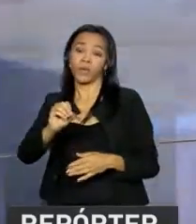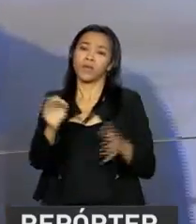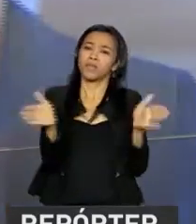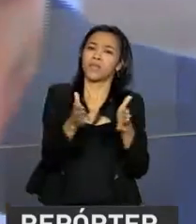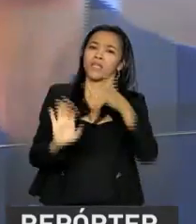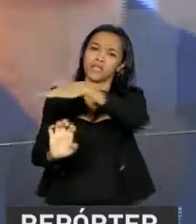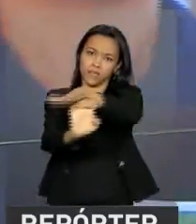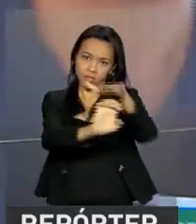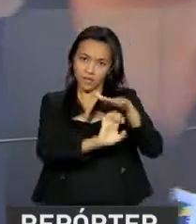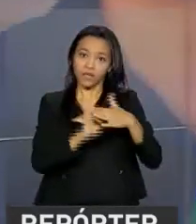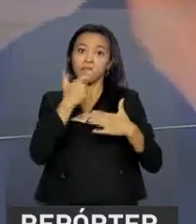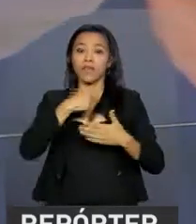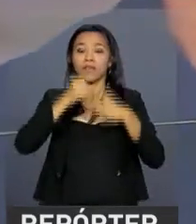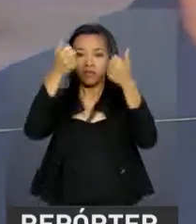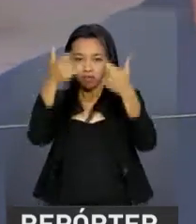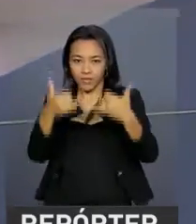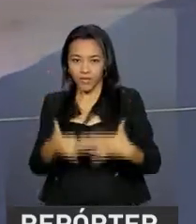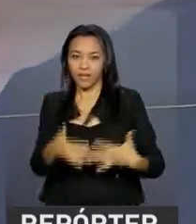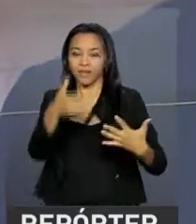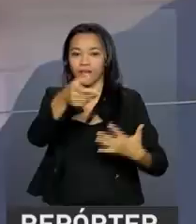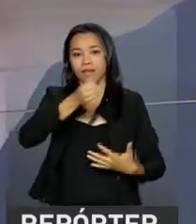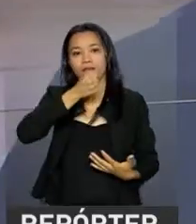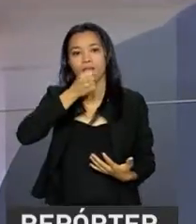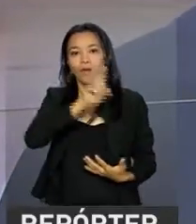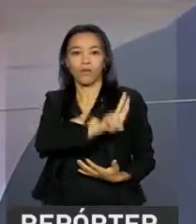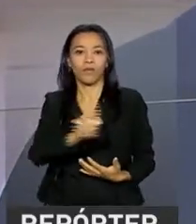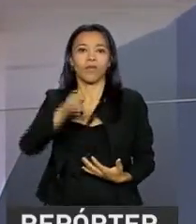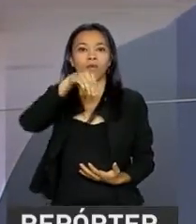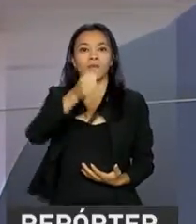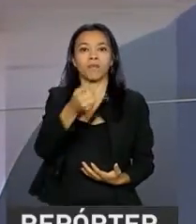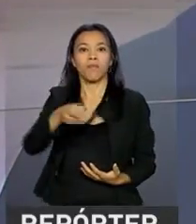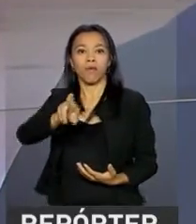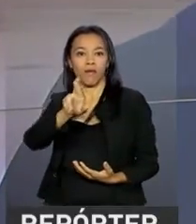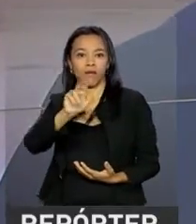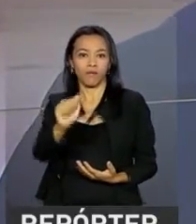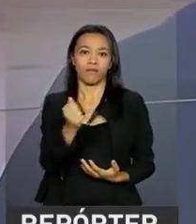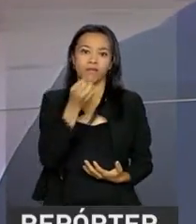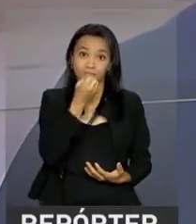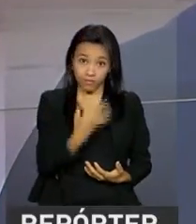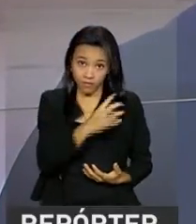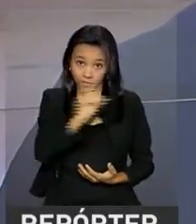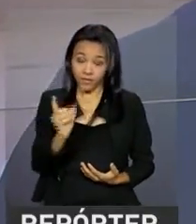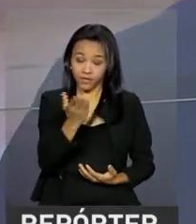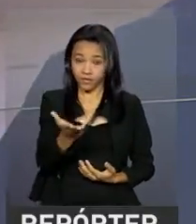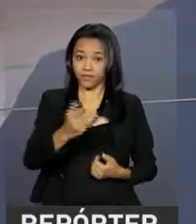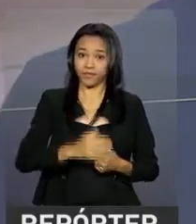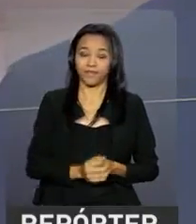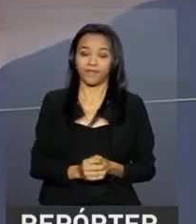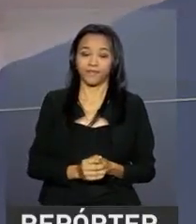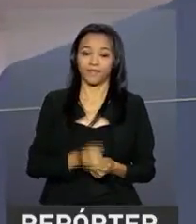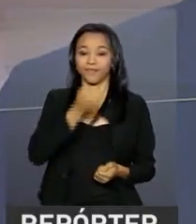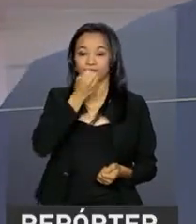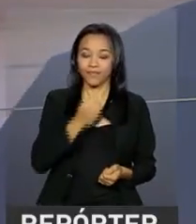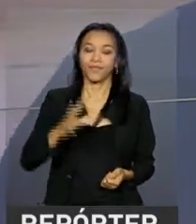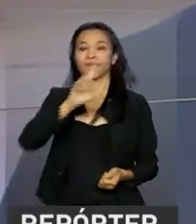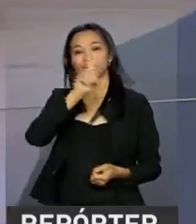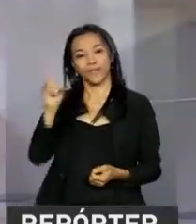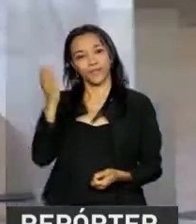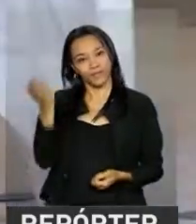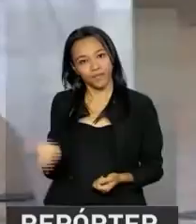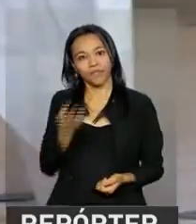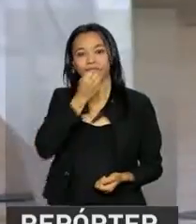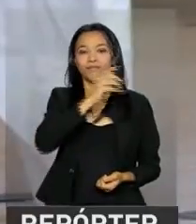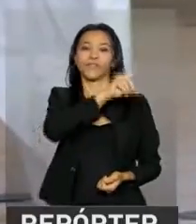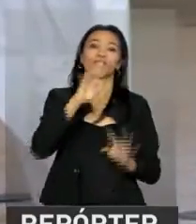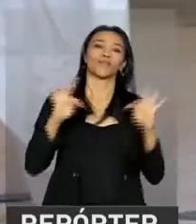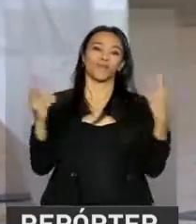esse assunto é a repórter Mara Knupp, que conversa com a gente direto do Palácio Planalto. Oi, Mara, bom dia. Bom dia, Leandro. Bom dia a todos. É